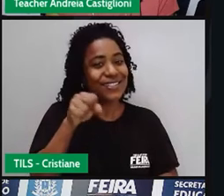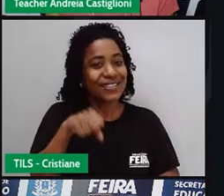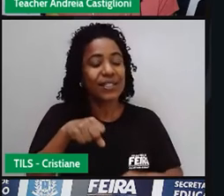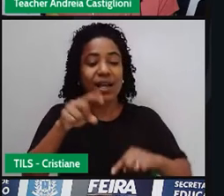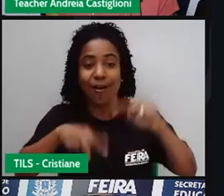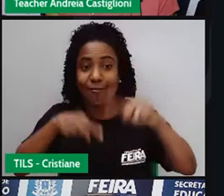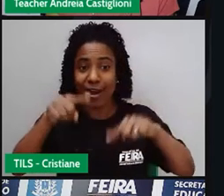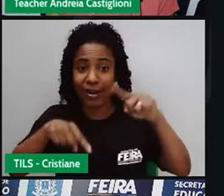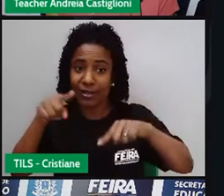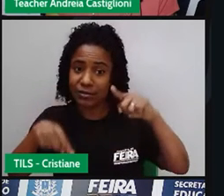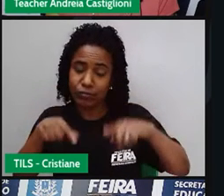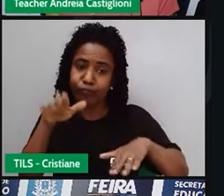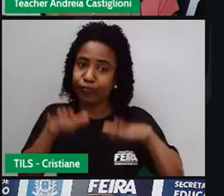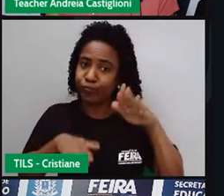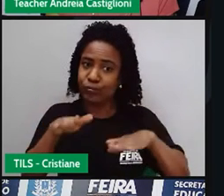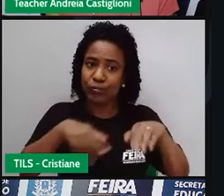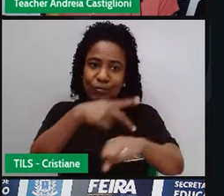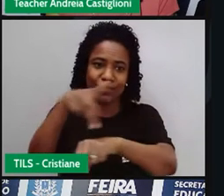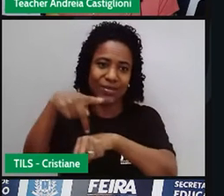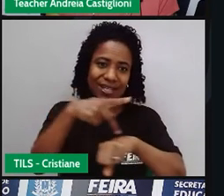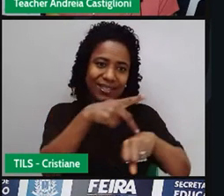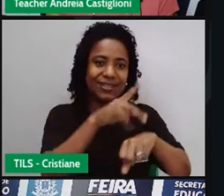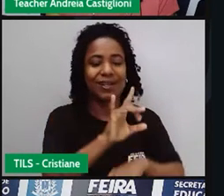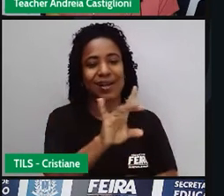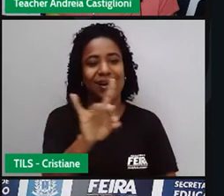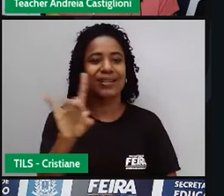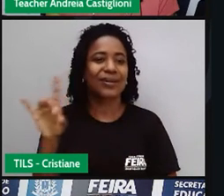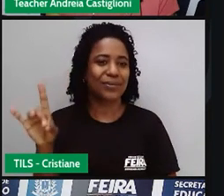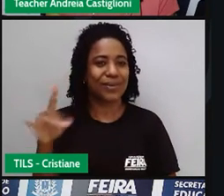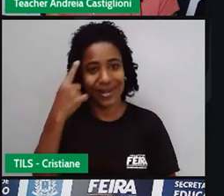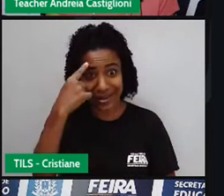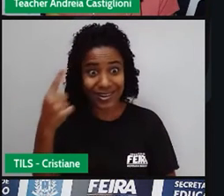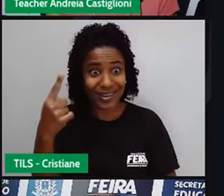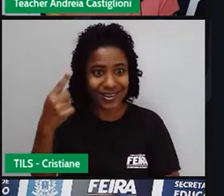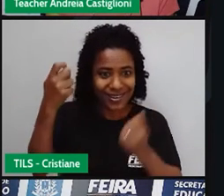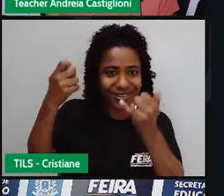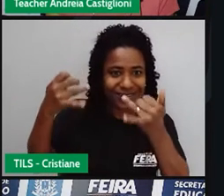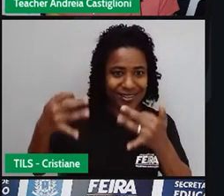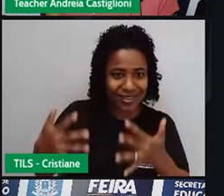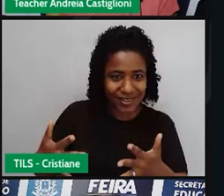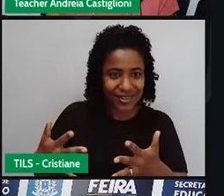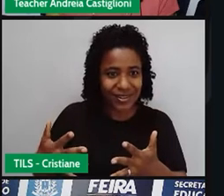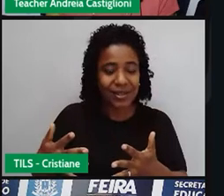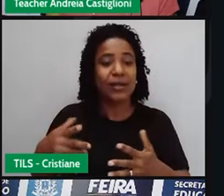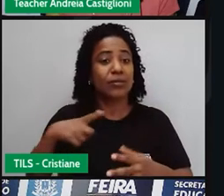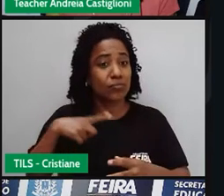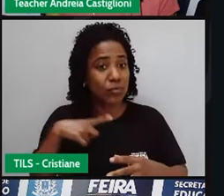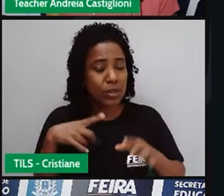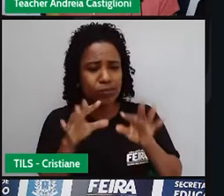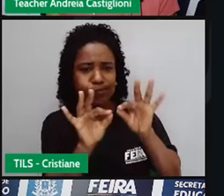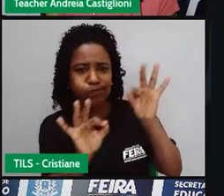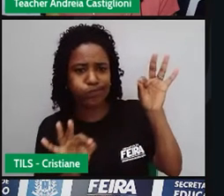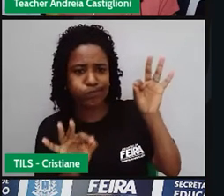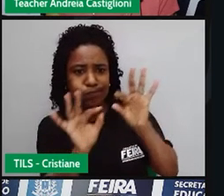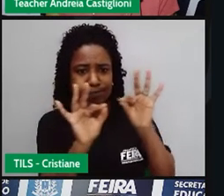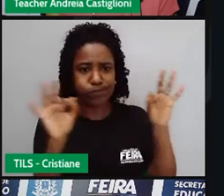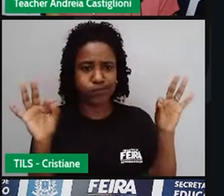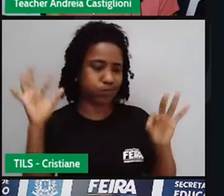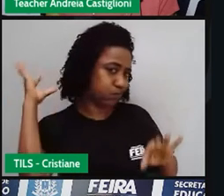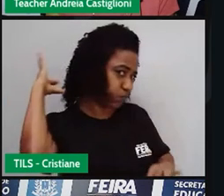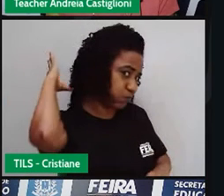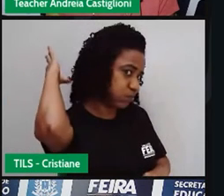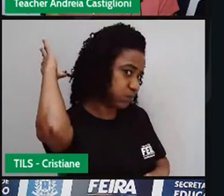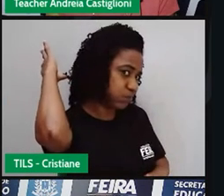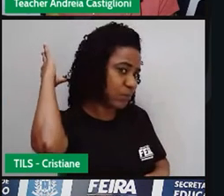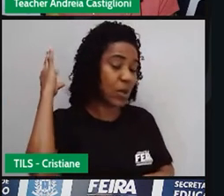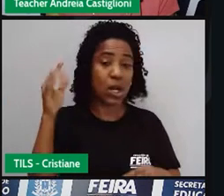avaliação de país para país porque quando eu já citei antes essas medidas estão relacionadas à